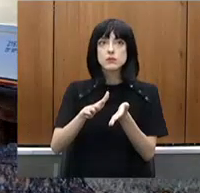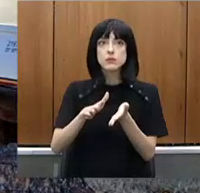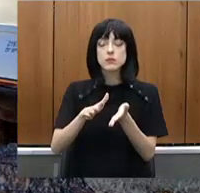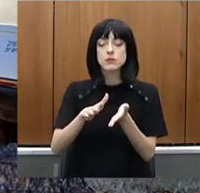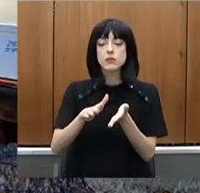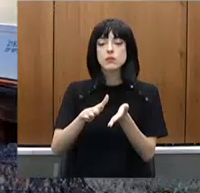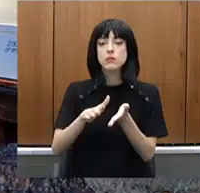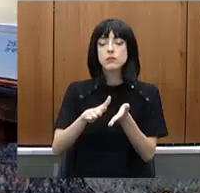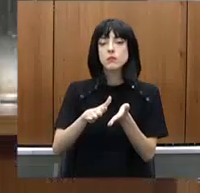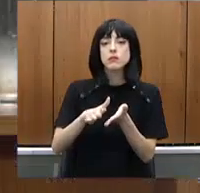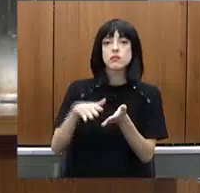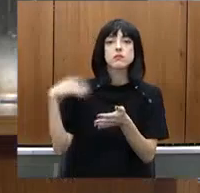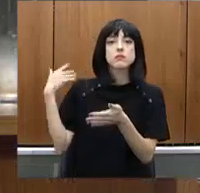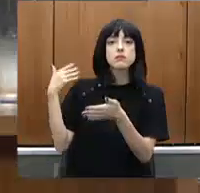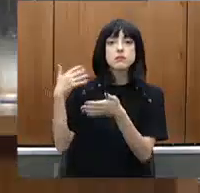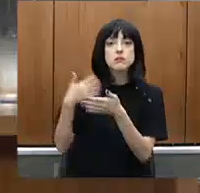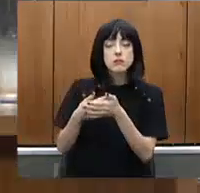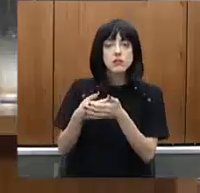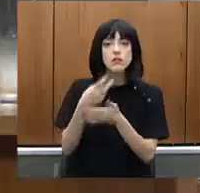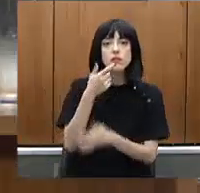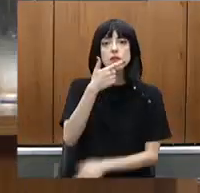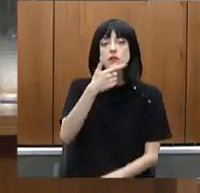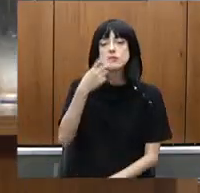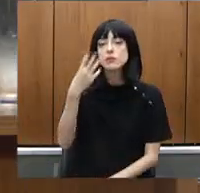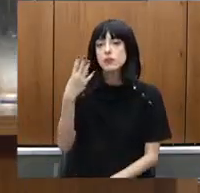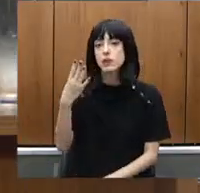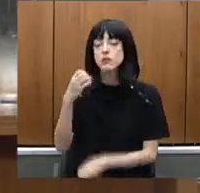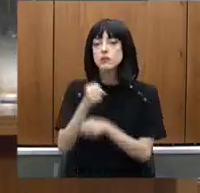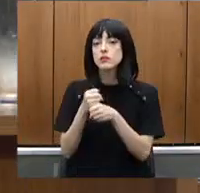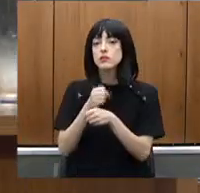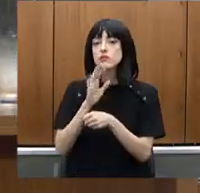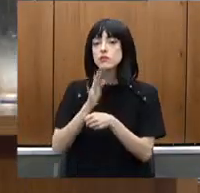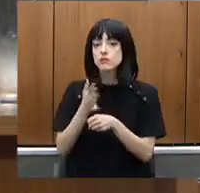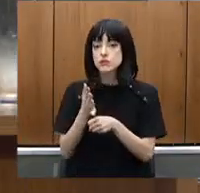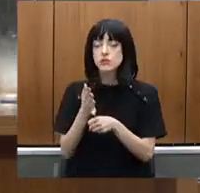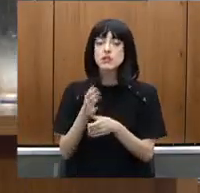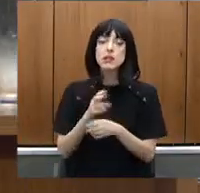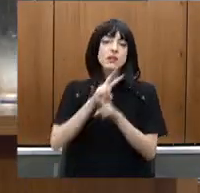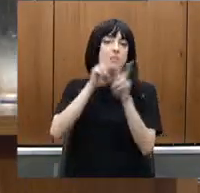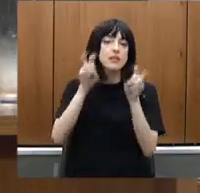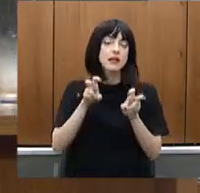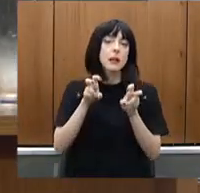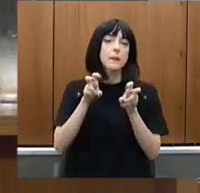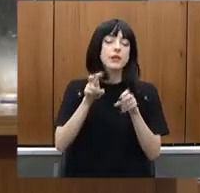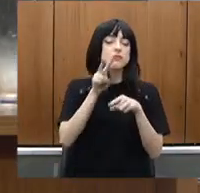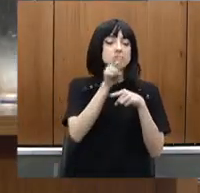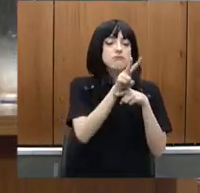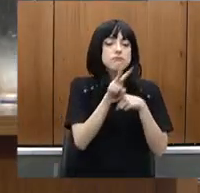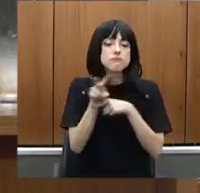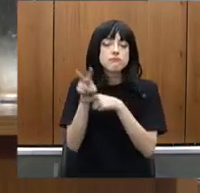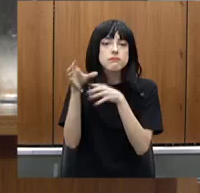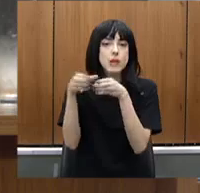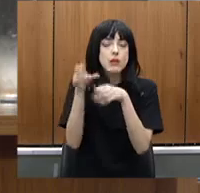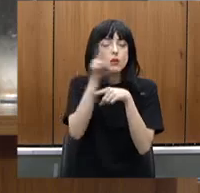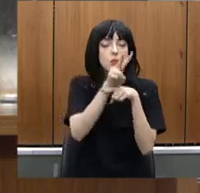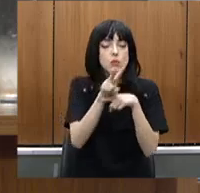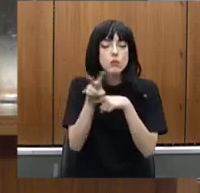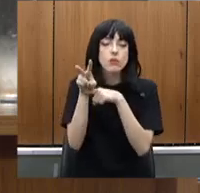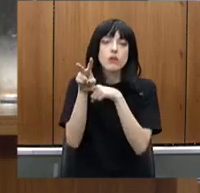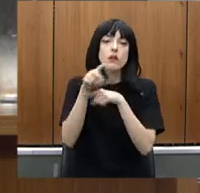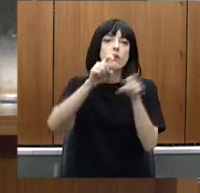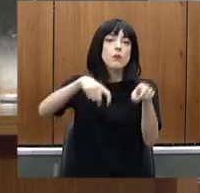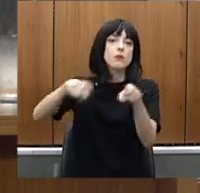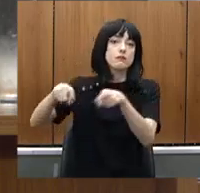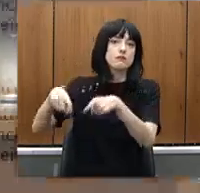E ampliamos também o lançamento do aplicativo Patrulha Rural é um é um aplicativo que